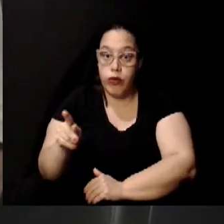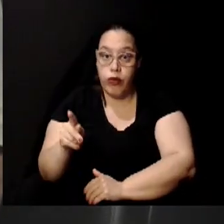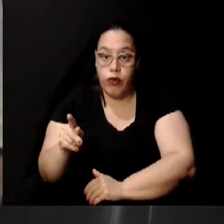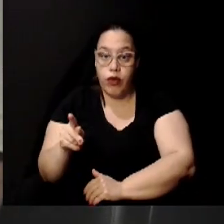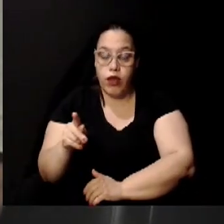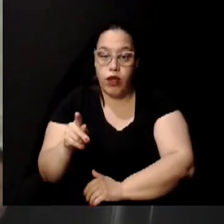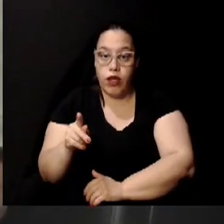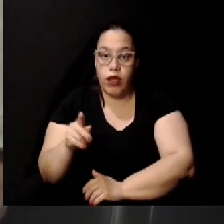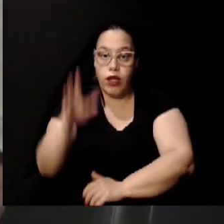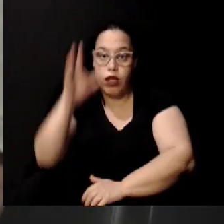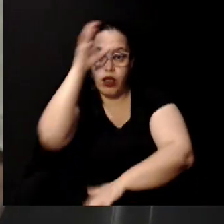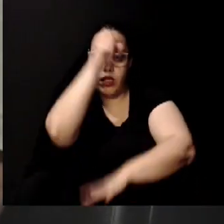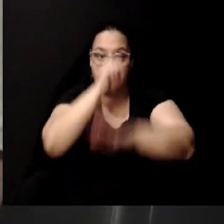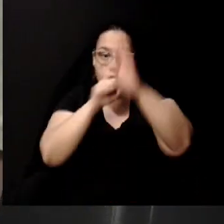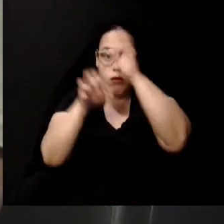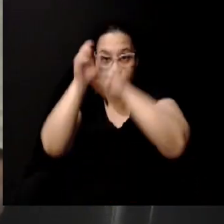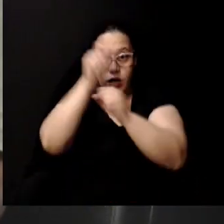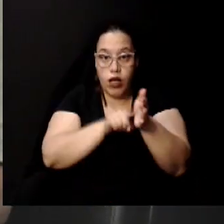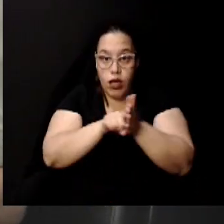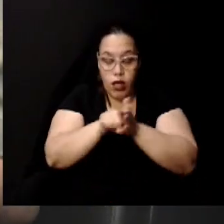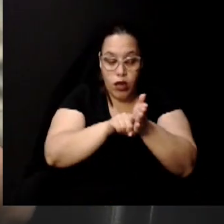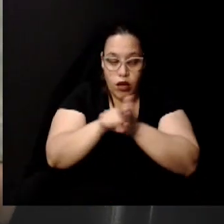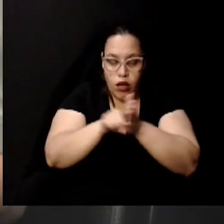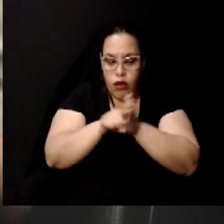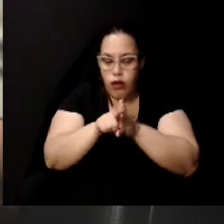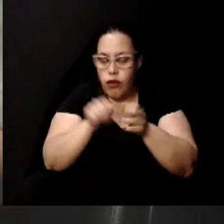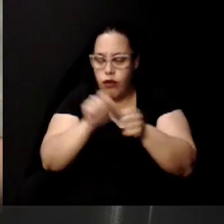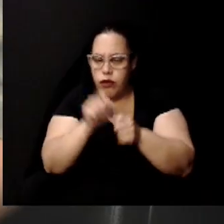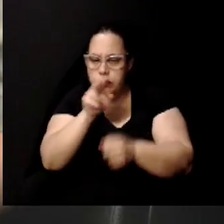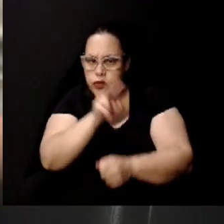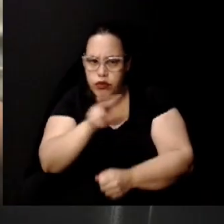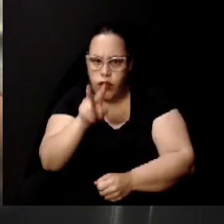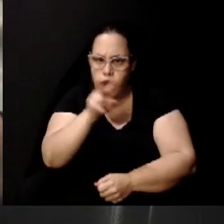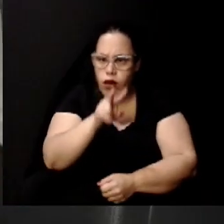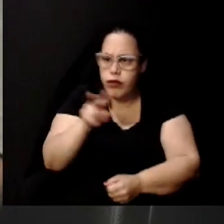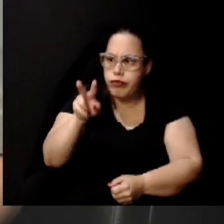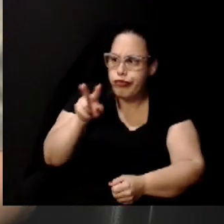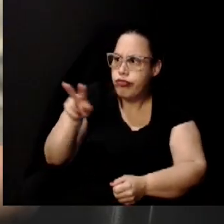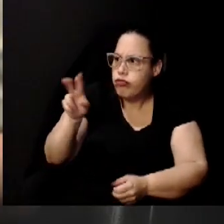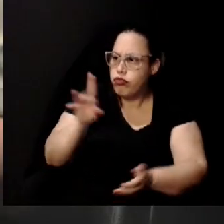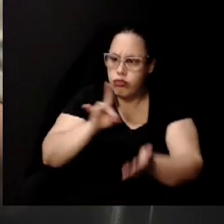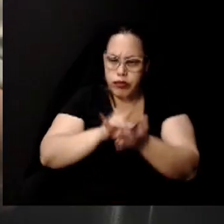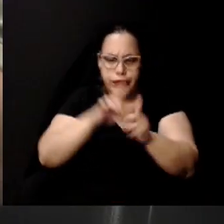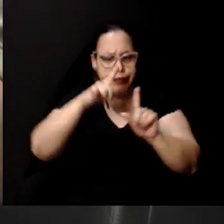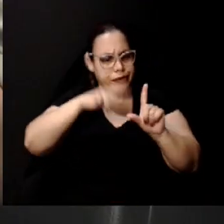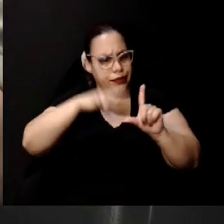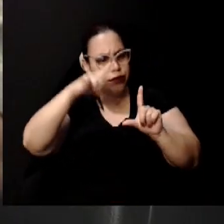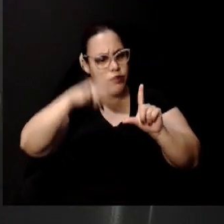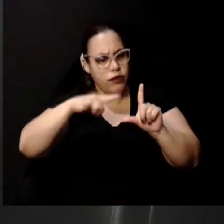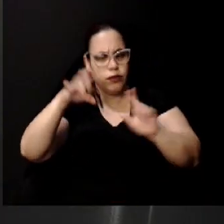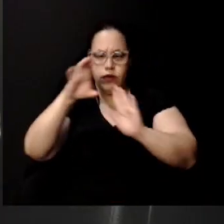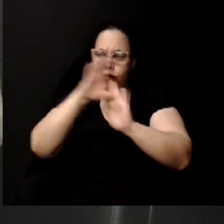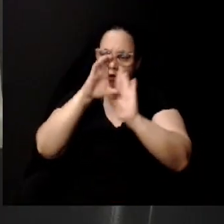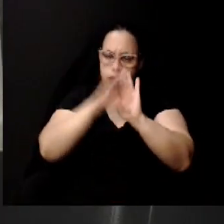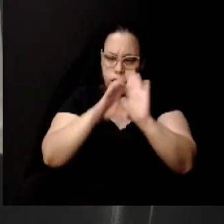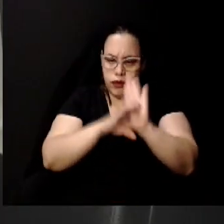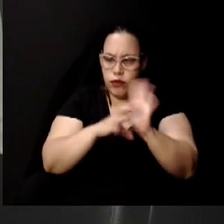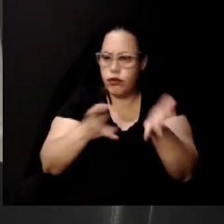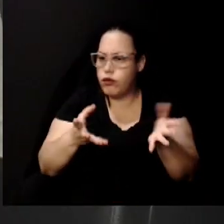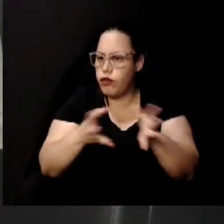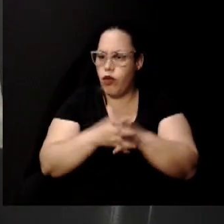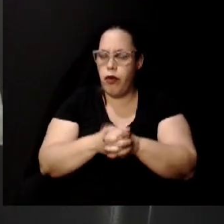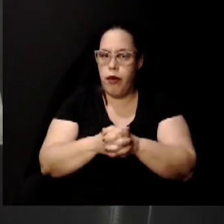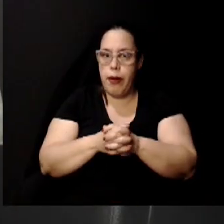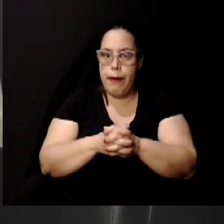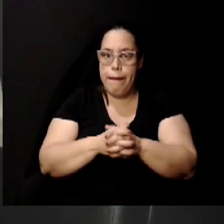fazer pesquisa, aprender a olhar a realidade, os dados, os conteúdos e elaborar sobre